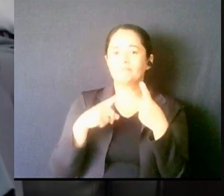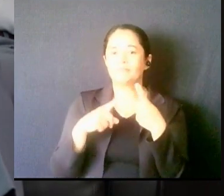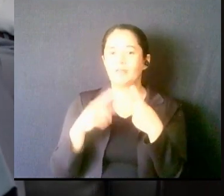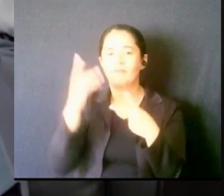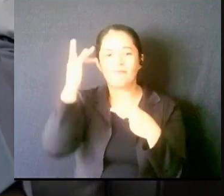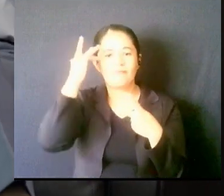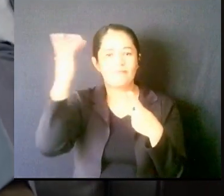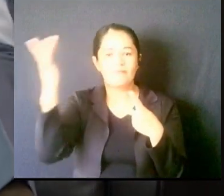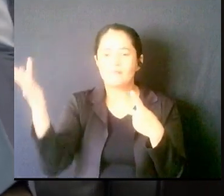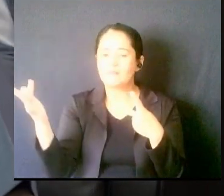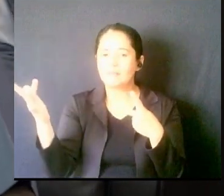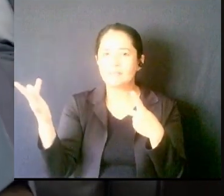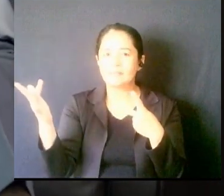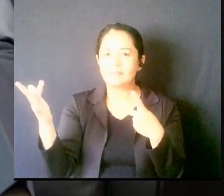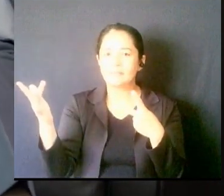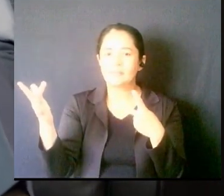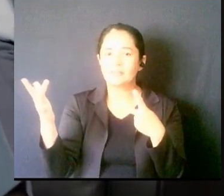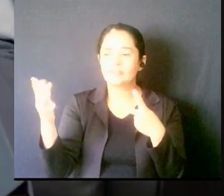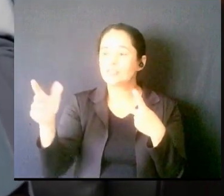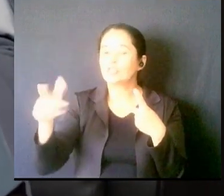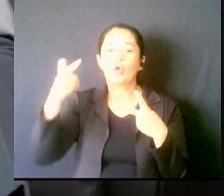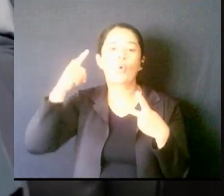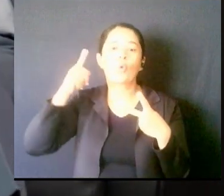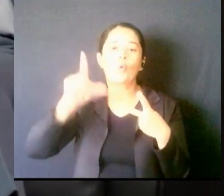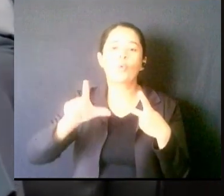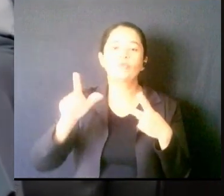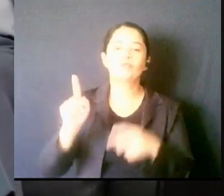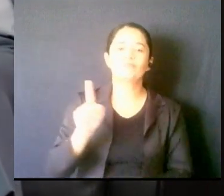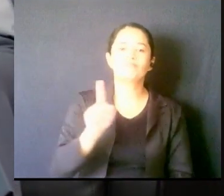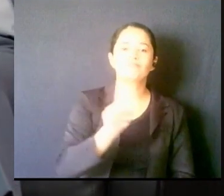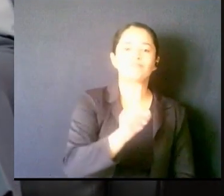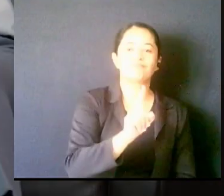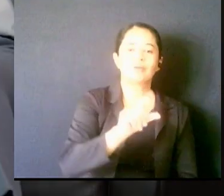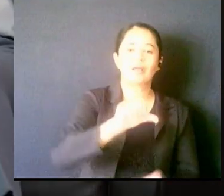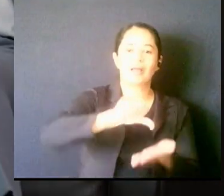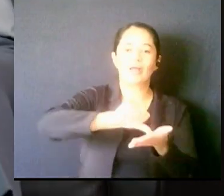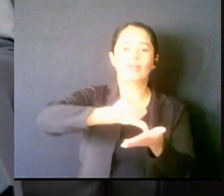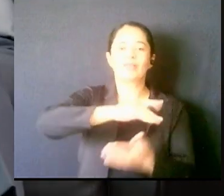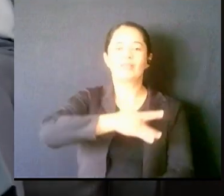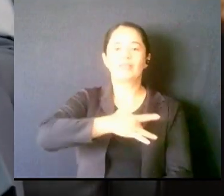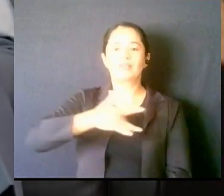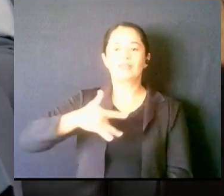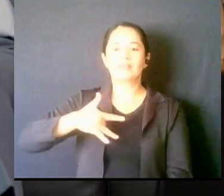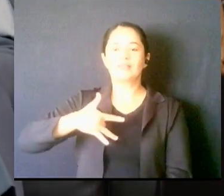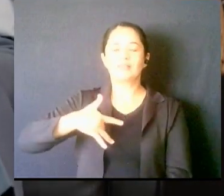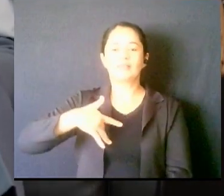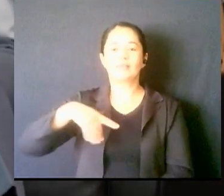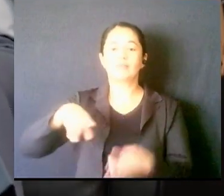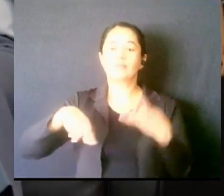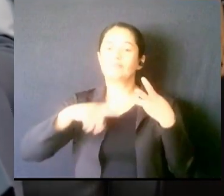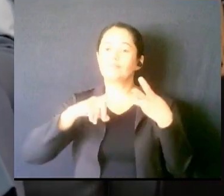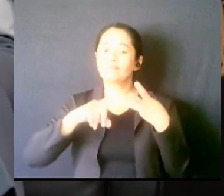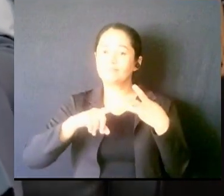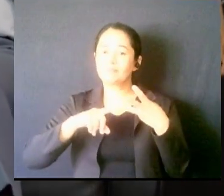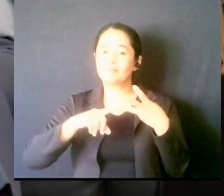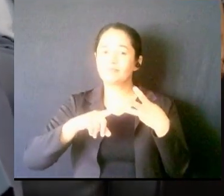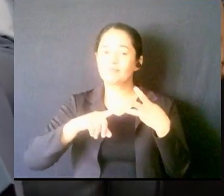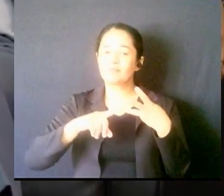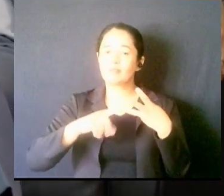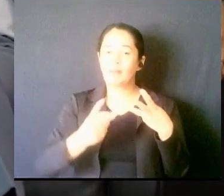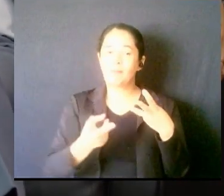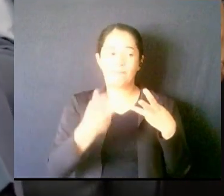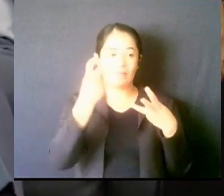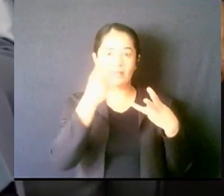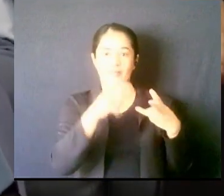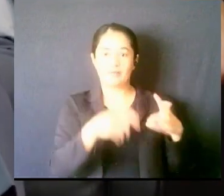de conseguir chegar até a unidade de saúde, envolve o reconhecimento de que a unidade de saúde é o lugar